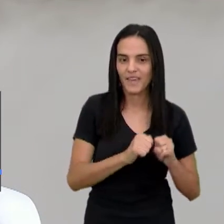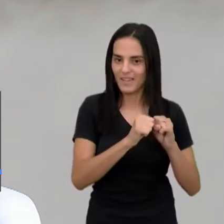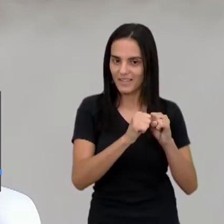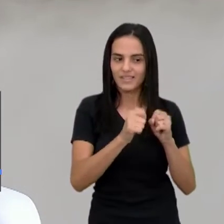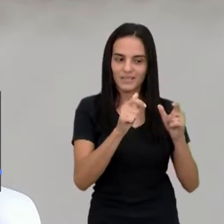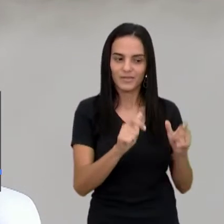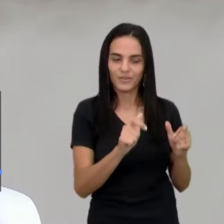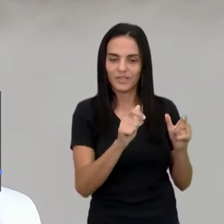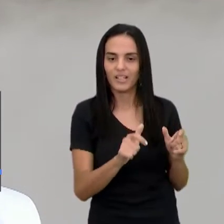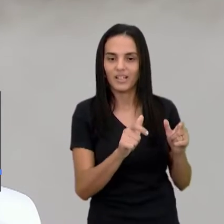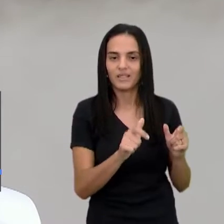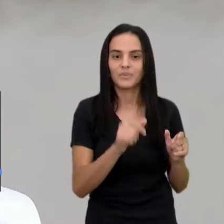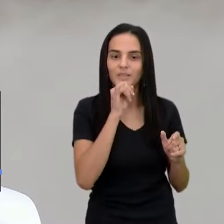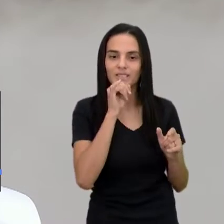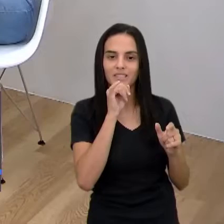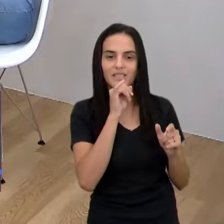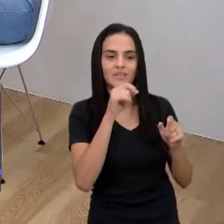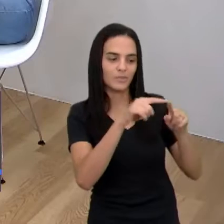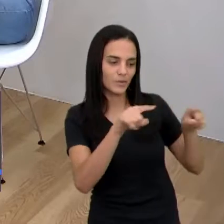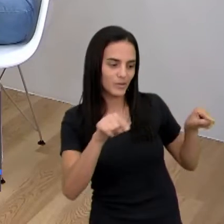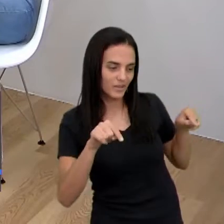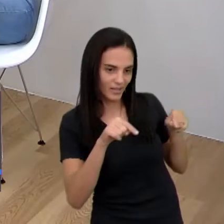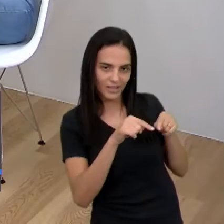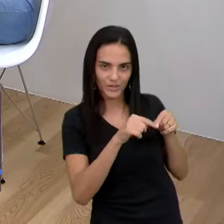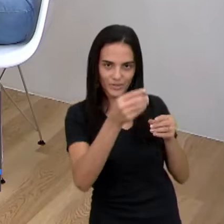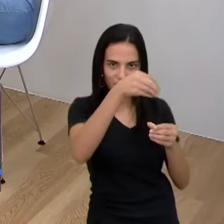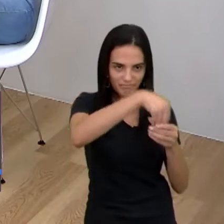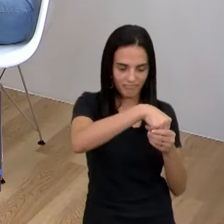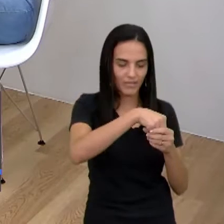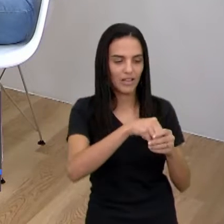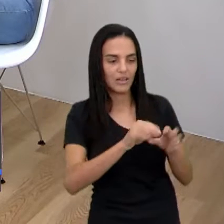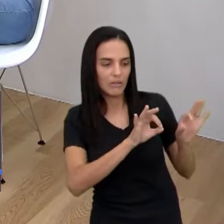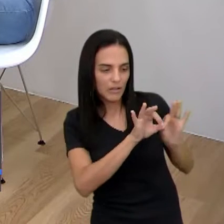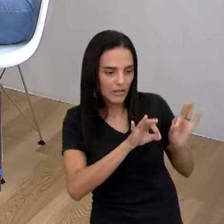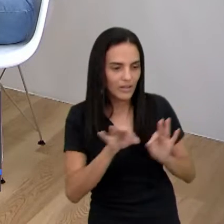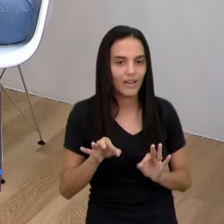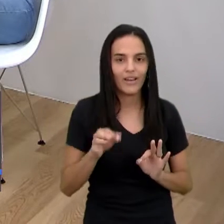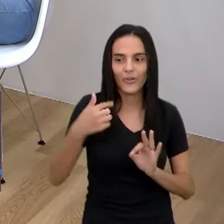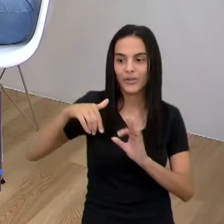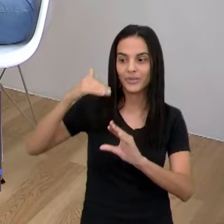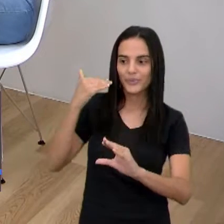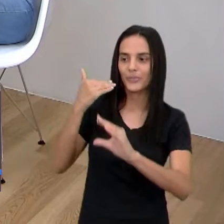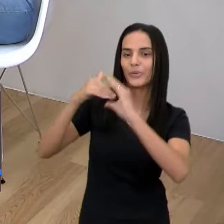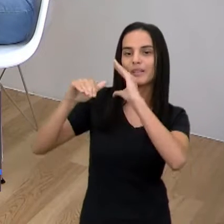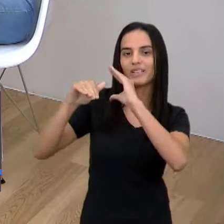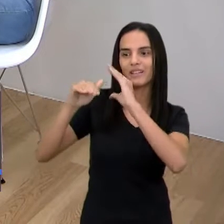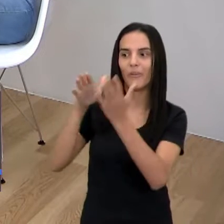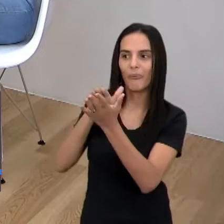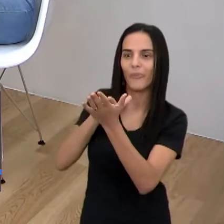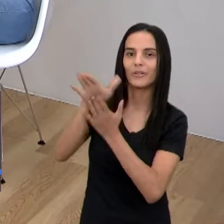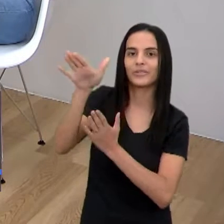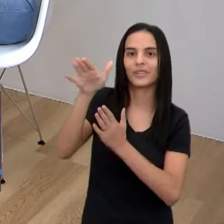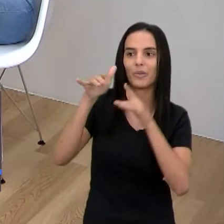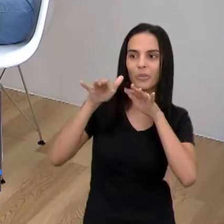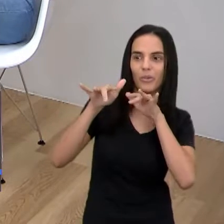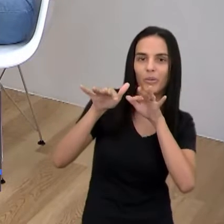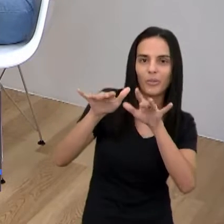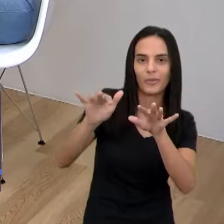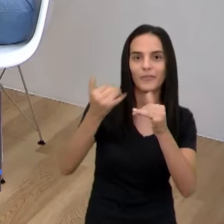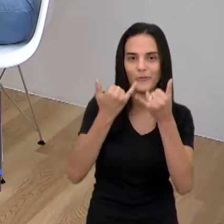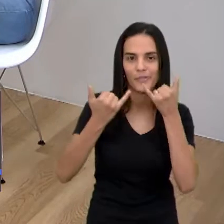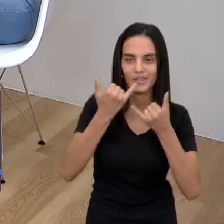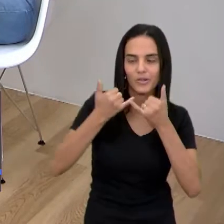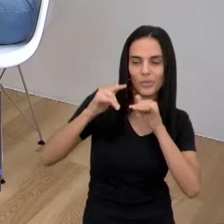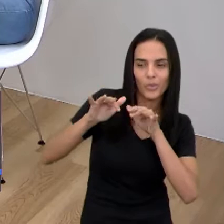então a gente fez lá dentro do nosso núcleo, mas só que quando a gente publica, a gente está expondo, a gente está espalhando